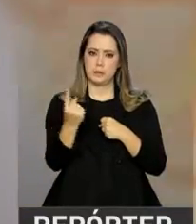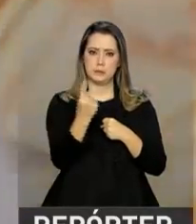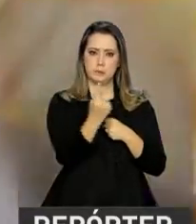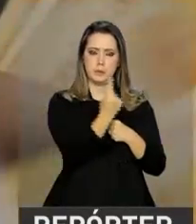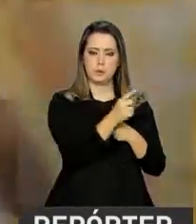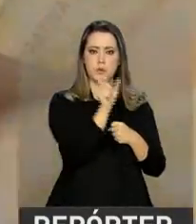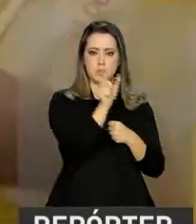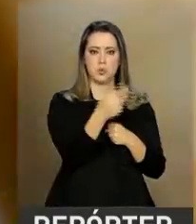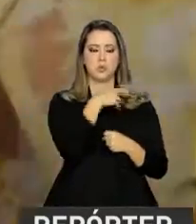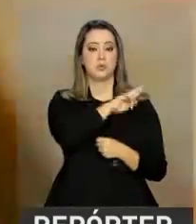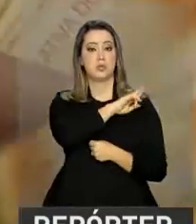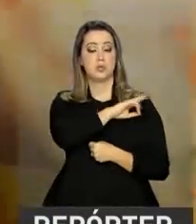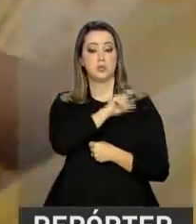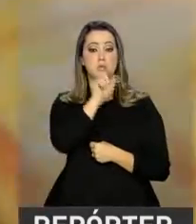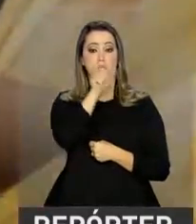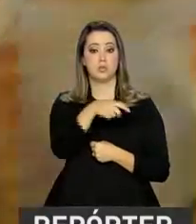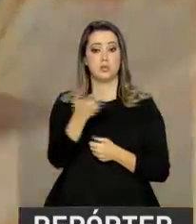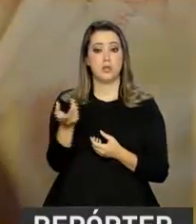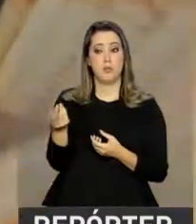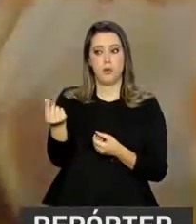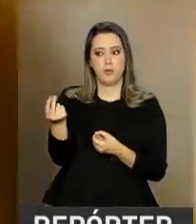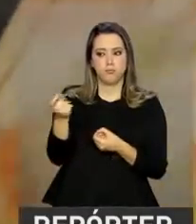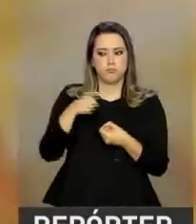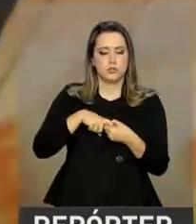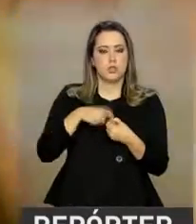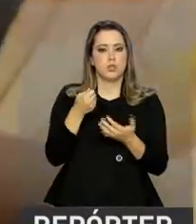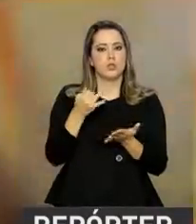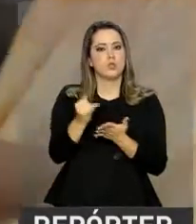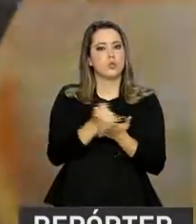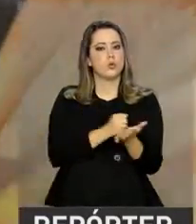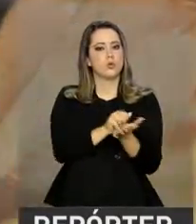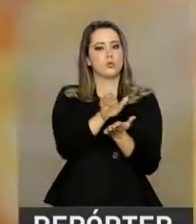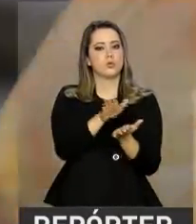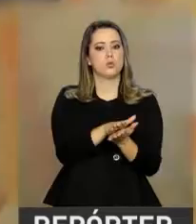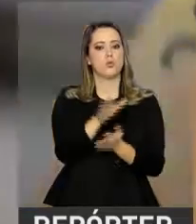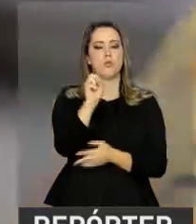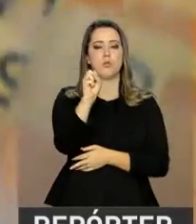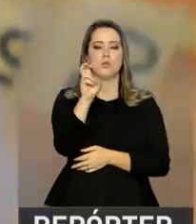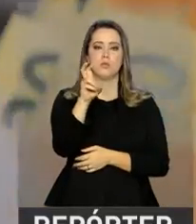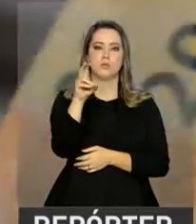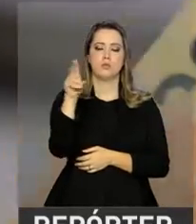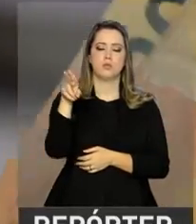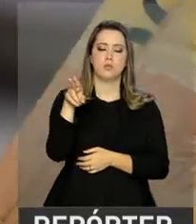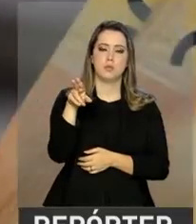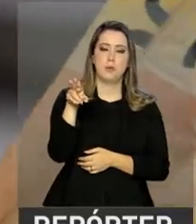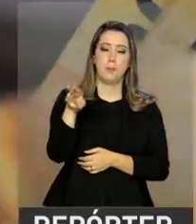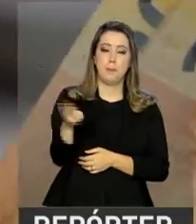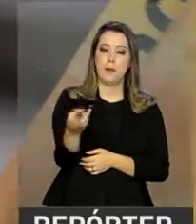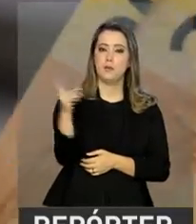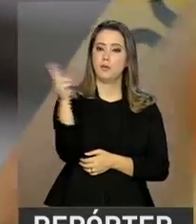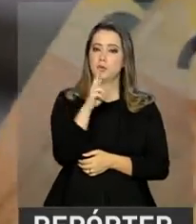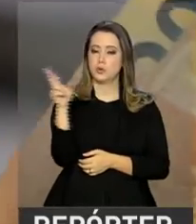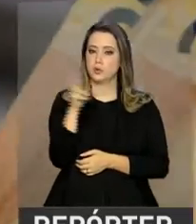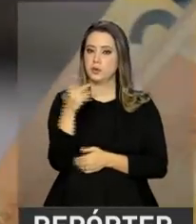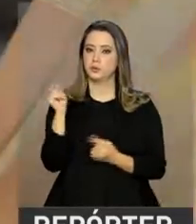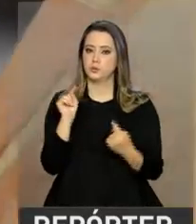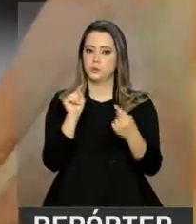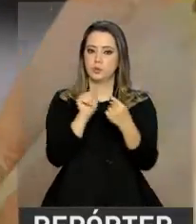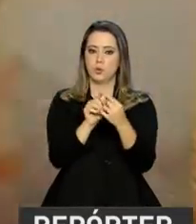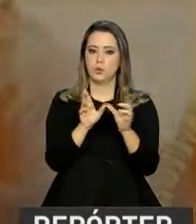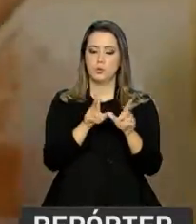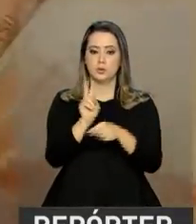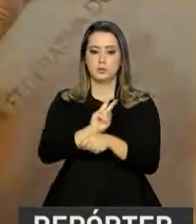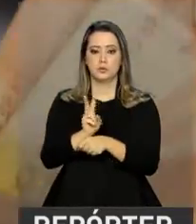fiscal foi responsável pela recuperação de mais de 85 milhões de reais em 2017 o foco da fiscalização